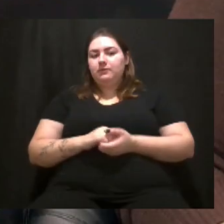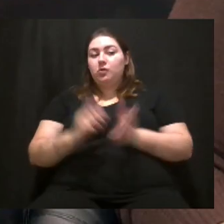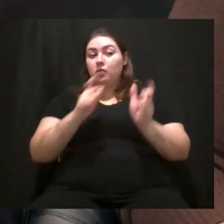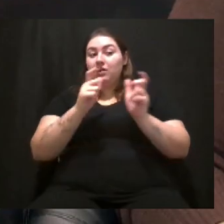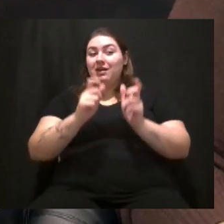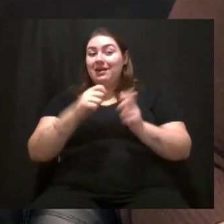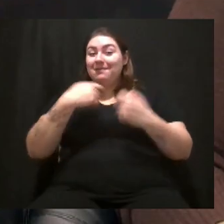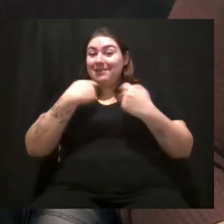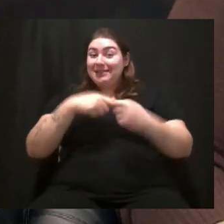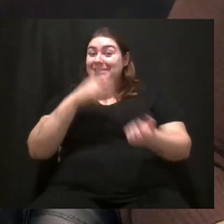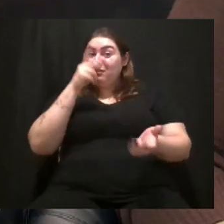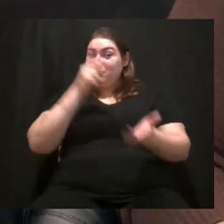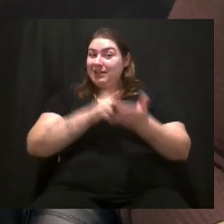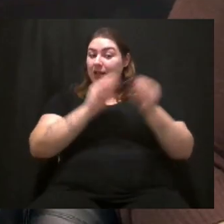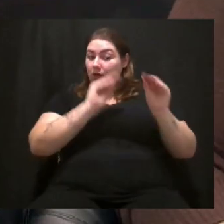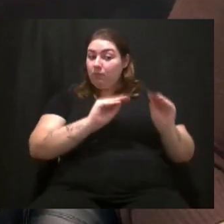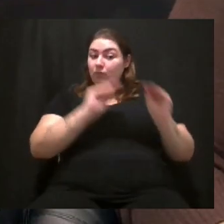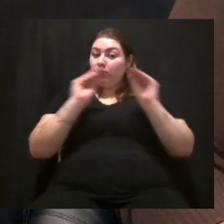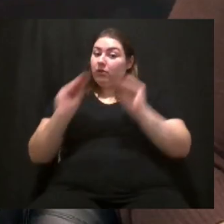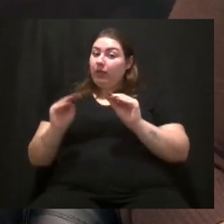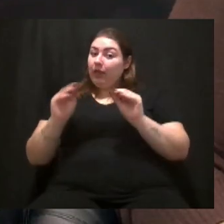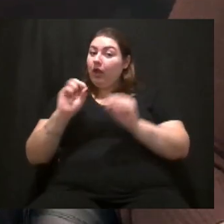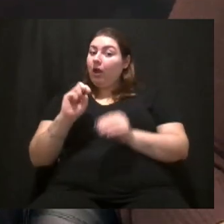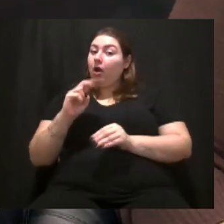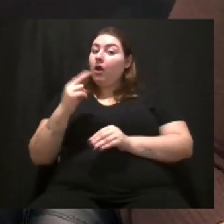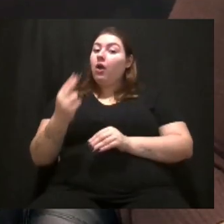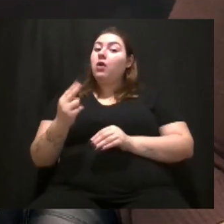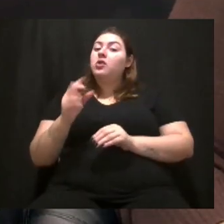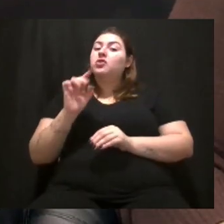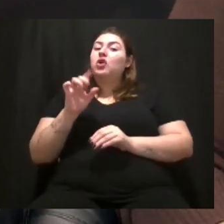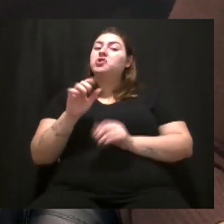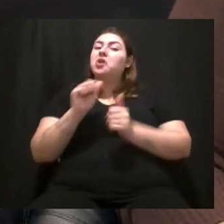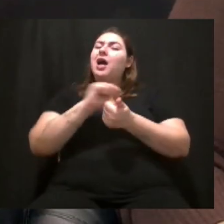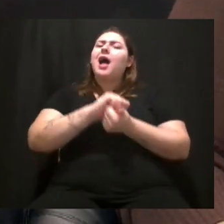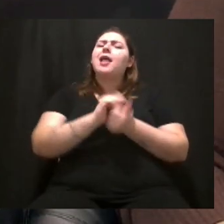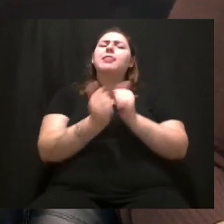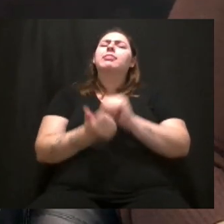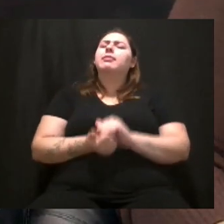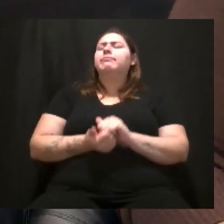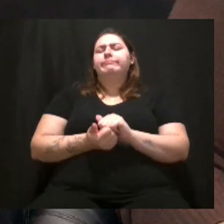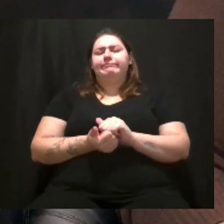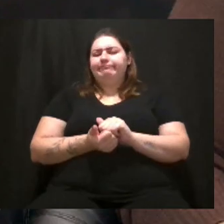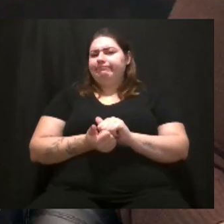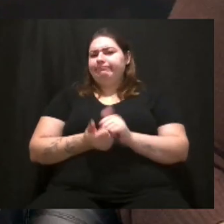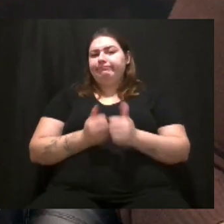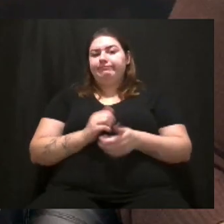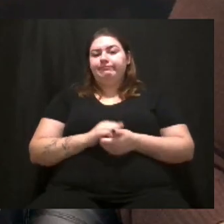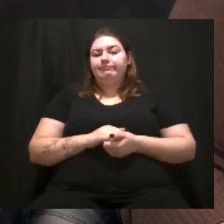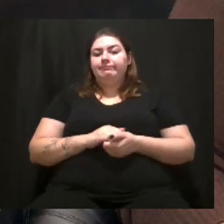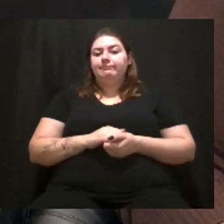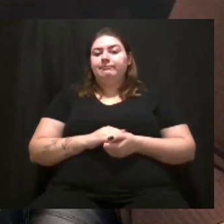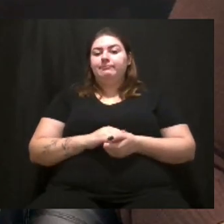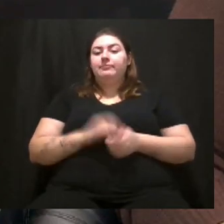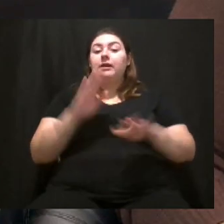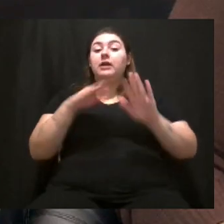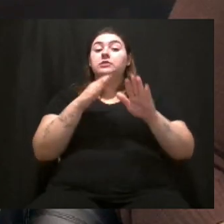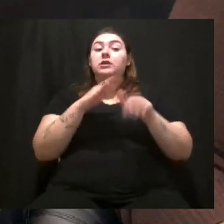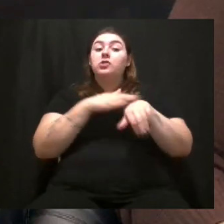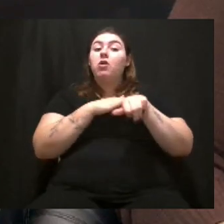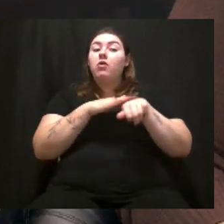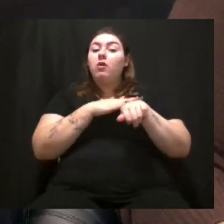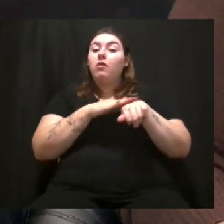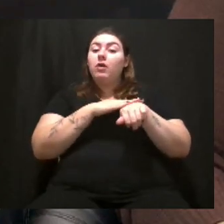uma mudança de escola e até que ponto é só uma questão de adaptação, talvez de uma conversa, para que a criança